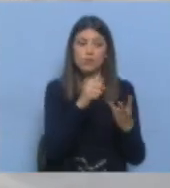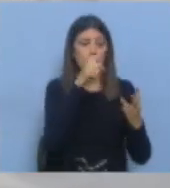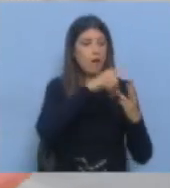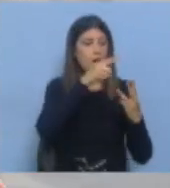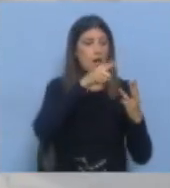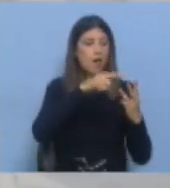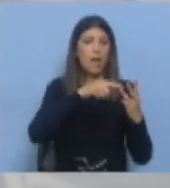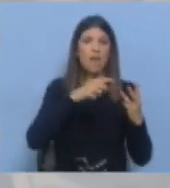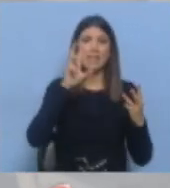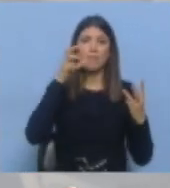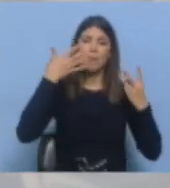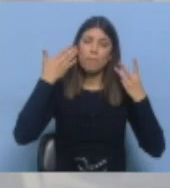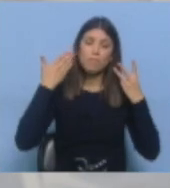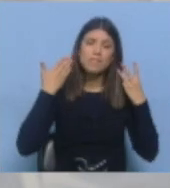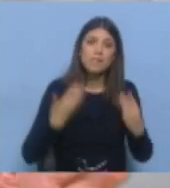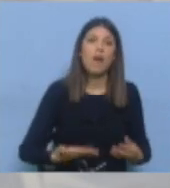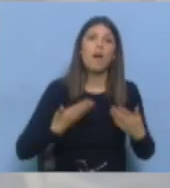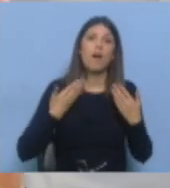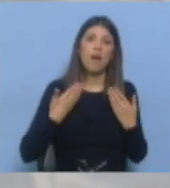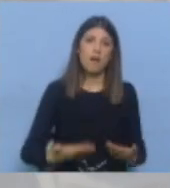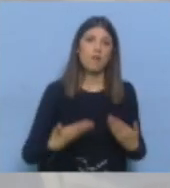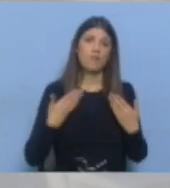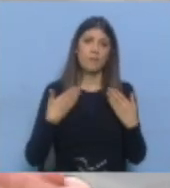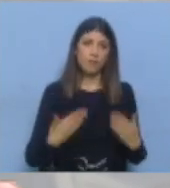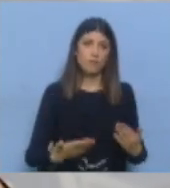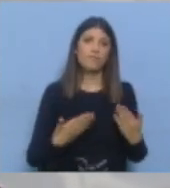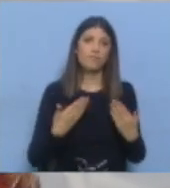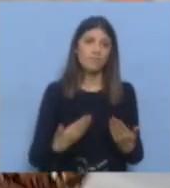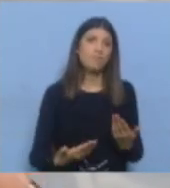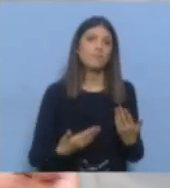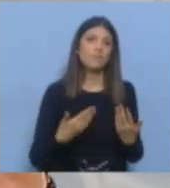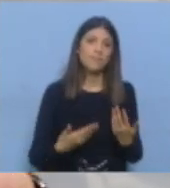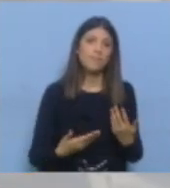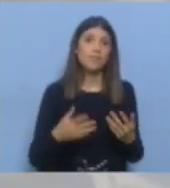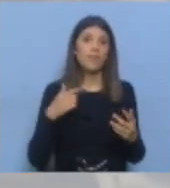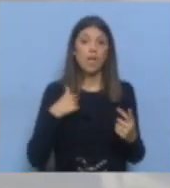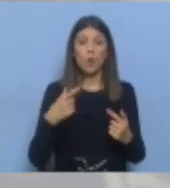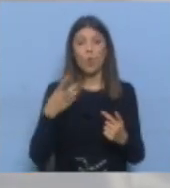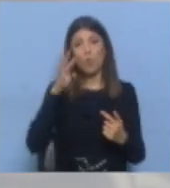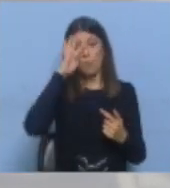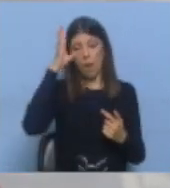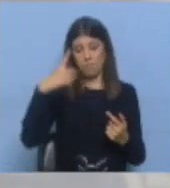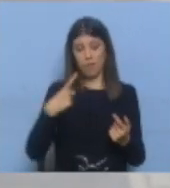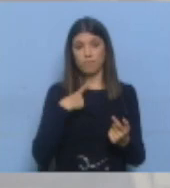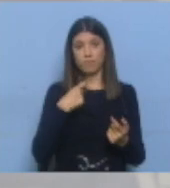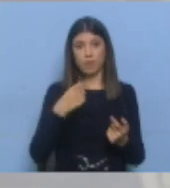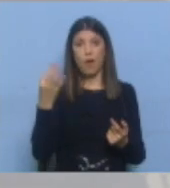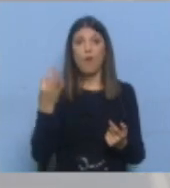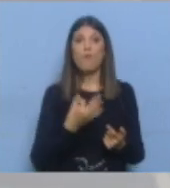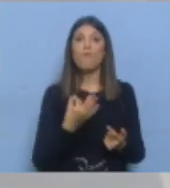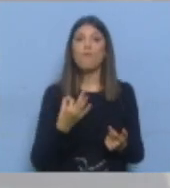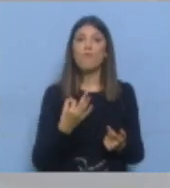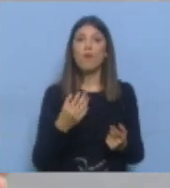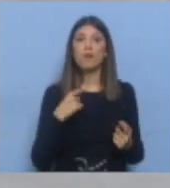pesado, como se percebe. Cada um deles seria quase um pontificado. Sim, pois, e ele mesmo assim foi eleito para isto e é o que se vê e ele não